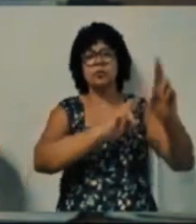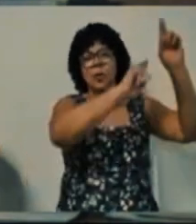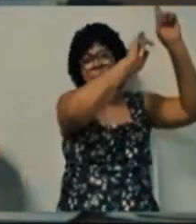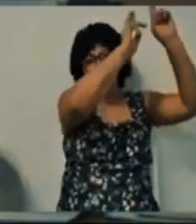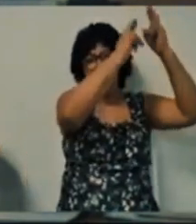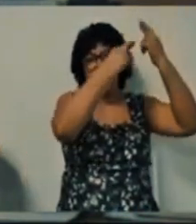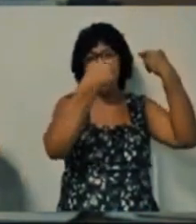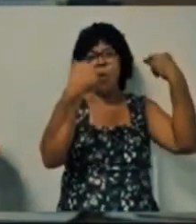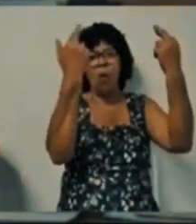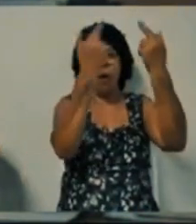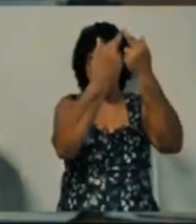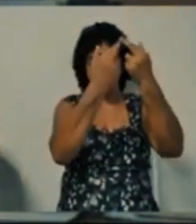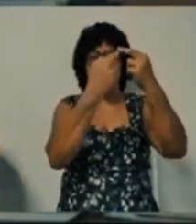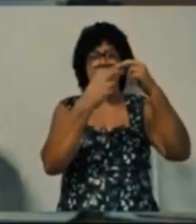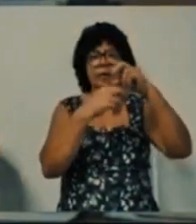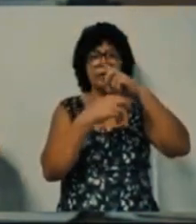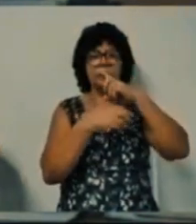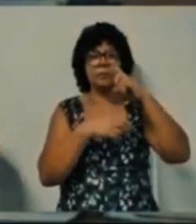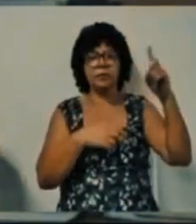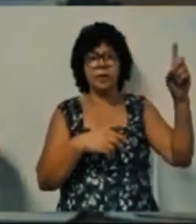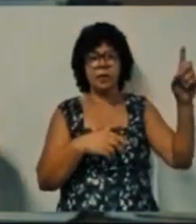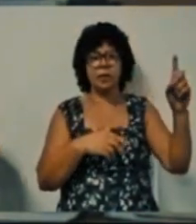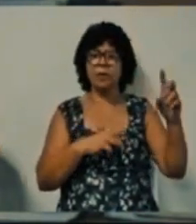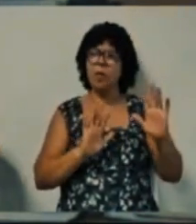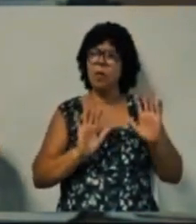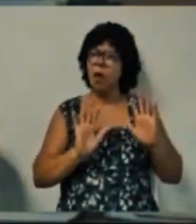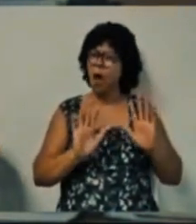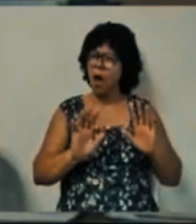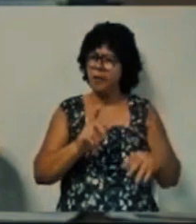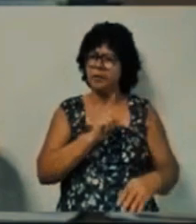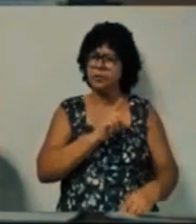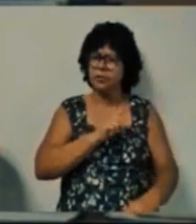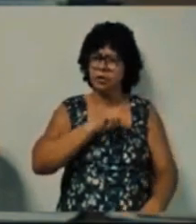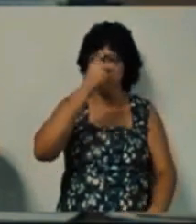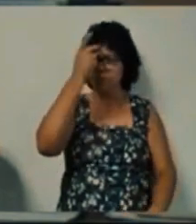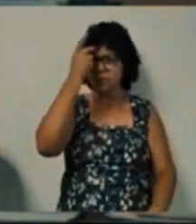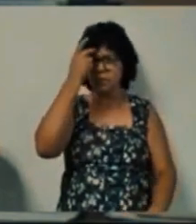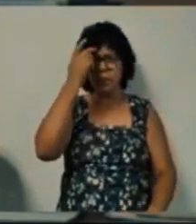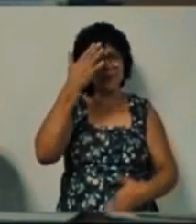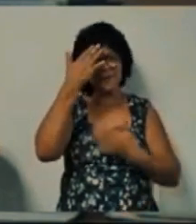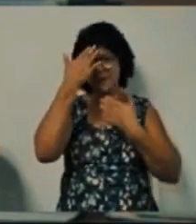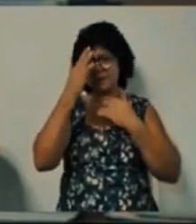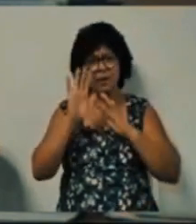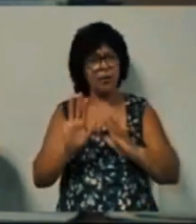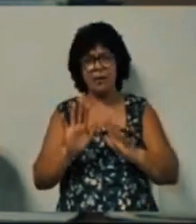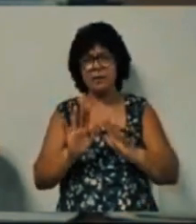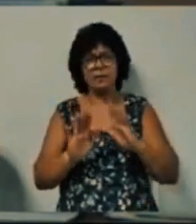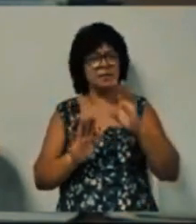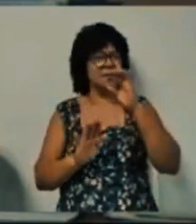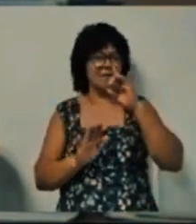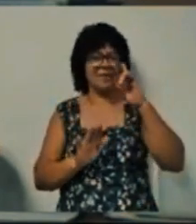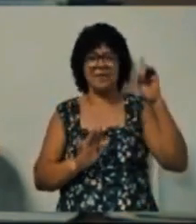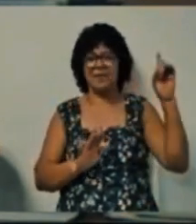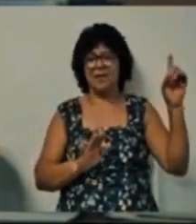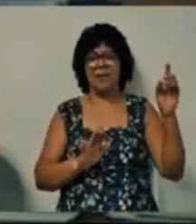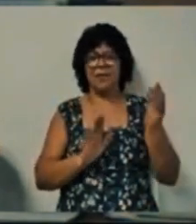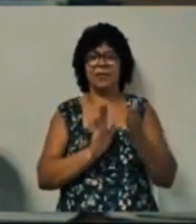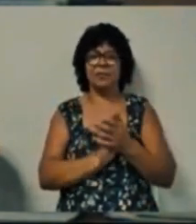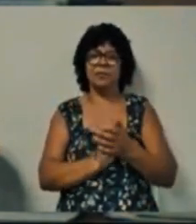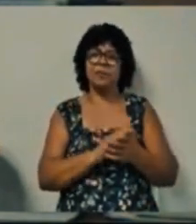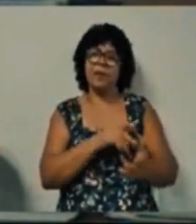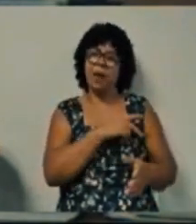mostraram teimosos e descrentes, falando mal do caminho diante da multidão, Paulo se